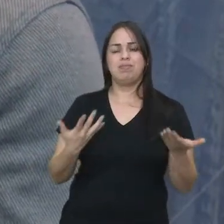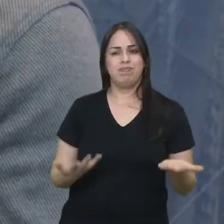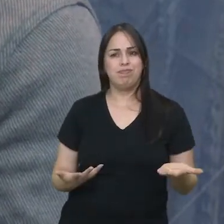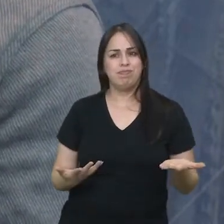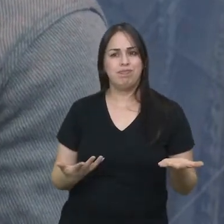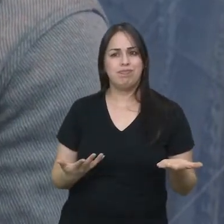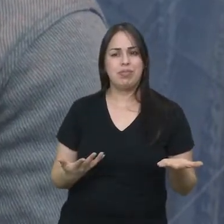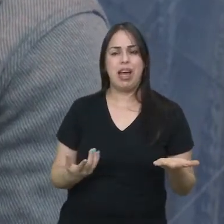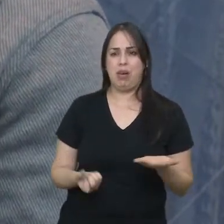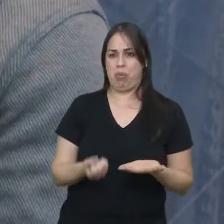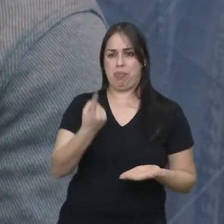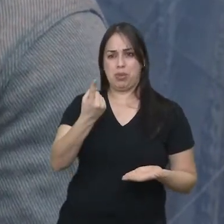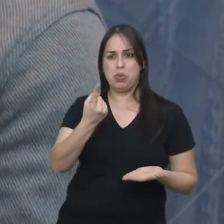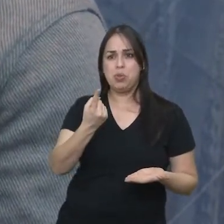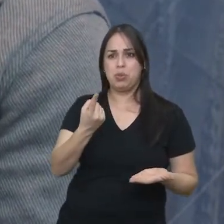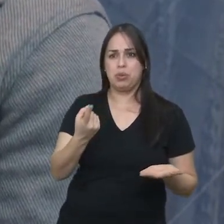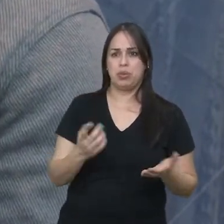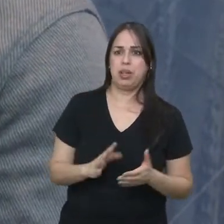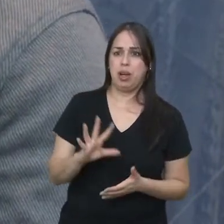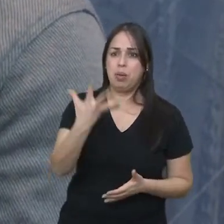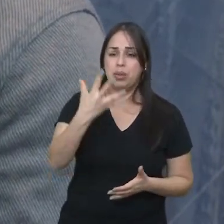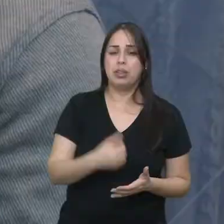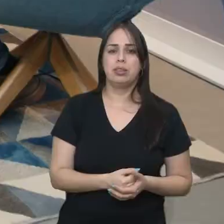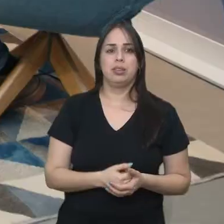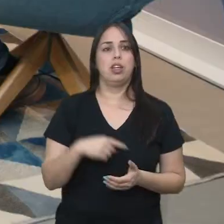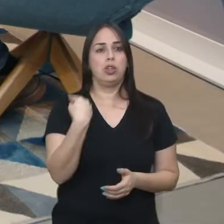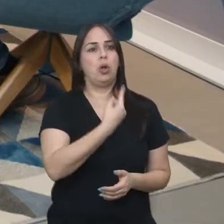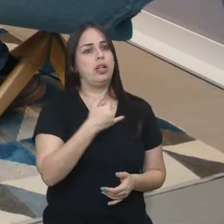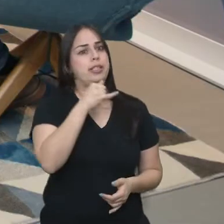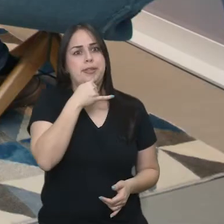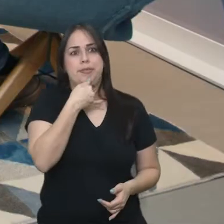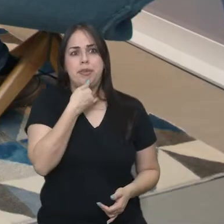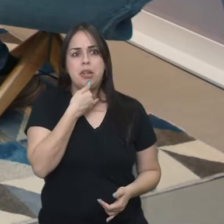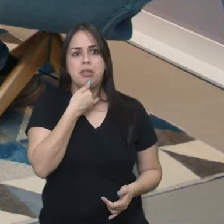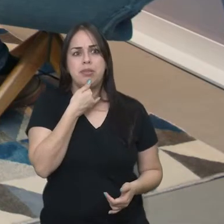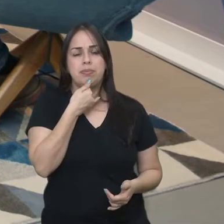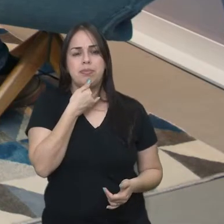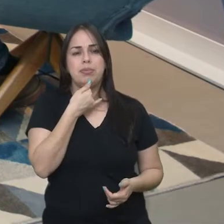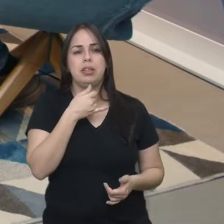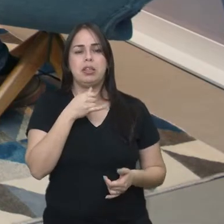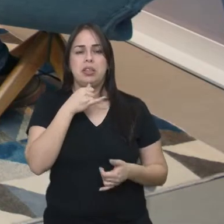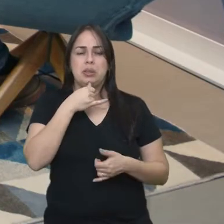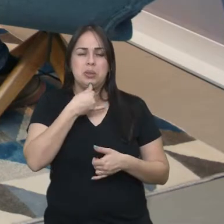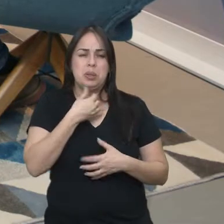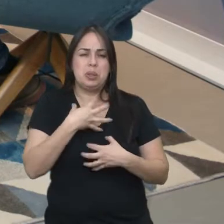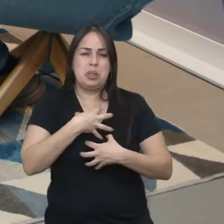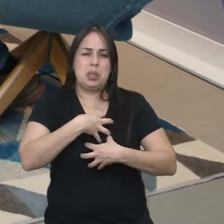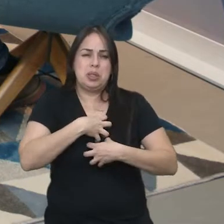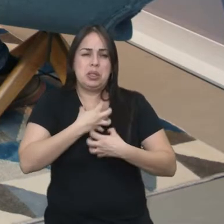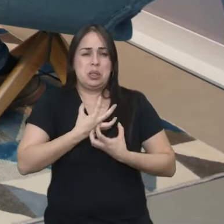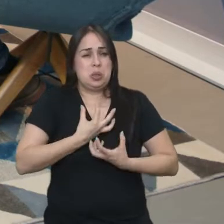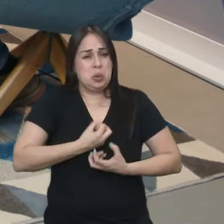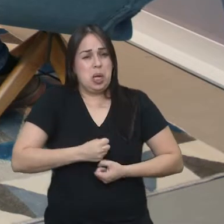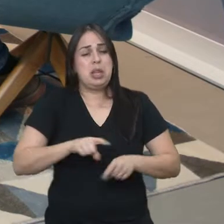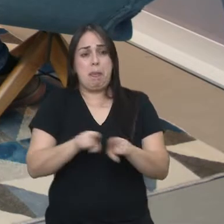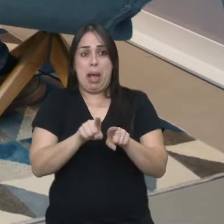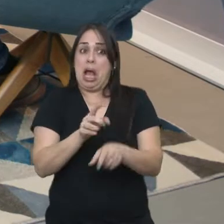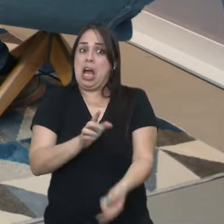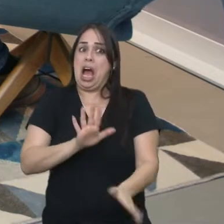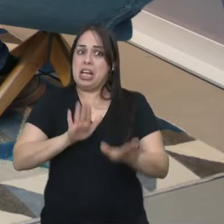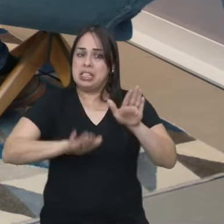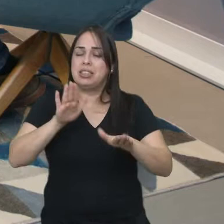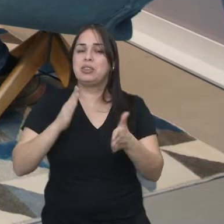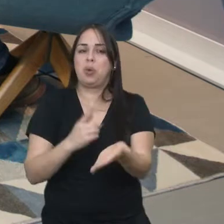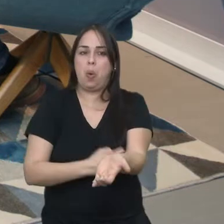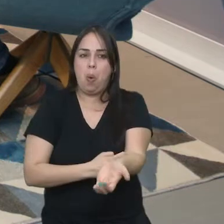coisa paradoxal que está acontecendo atualmente. A gente fica muito triste. Né? A gente se entristece, fica com raiva, tem horas que dá